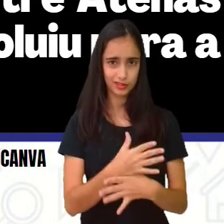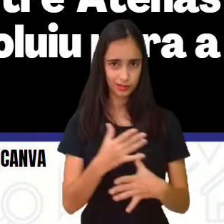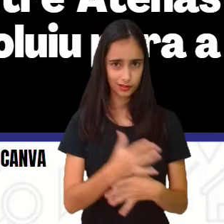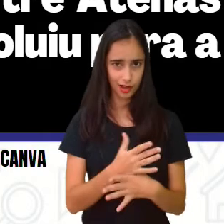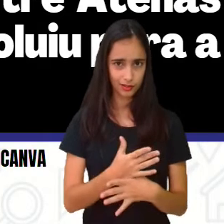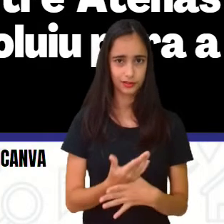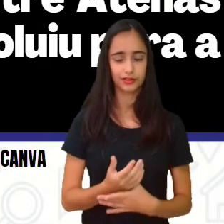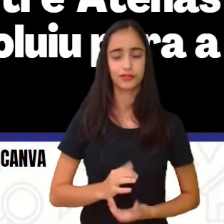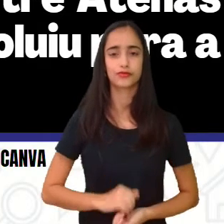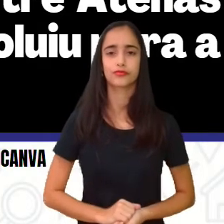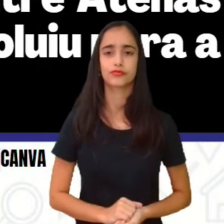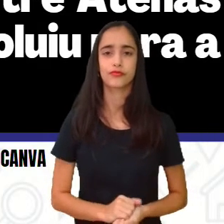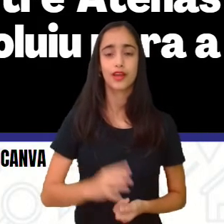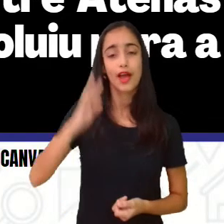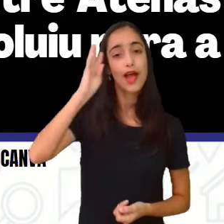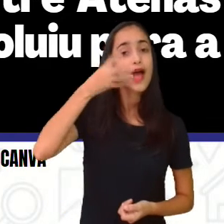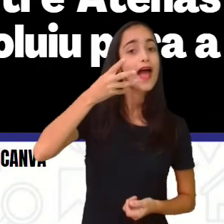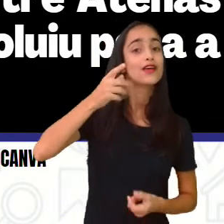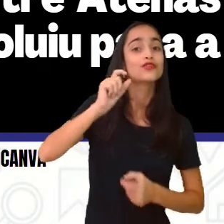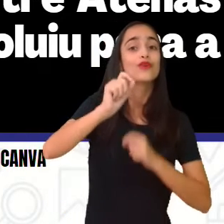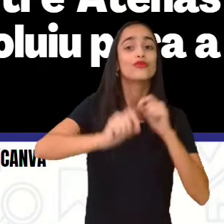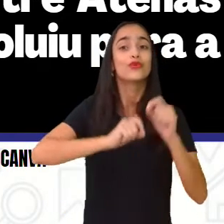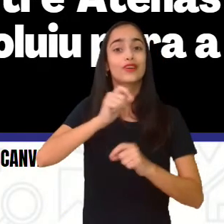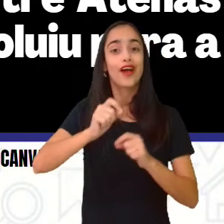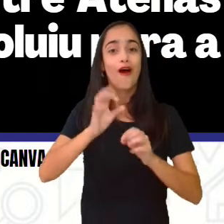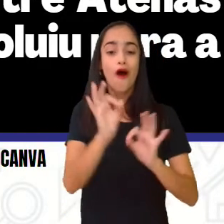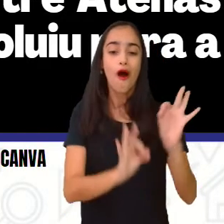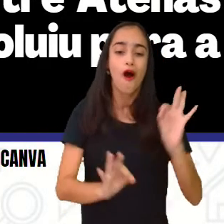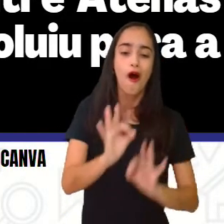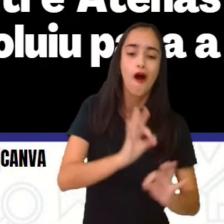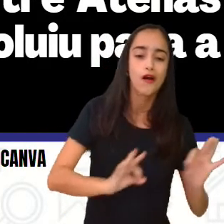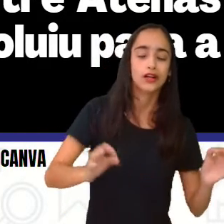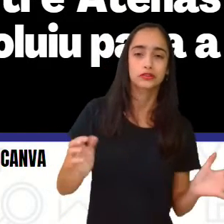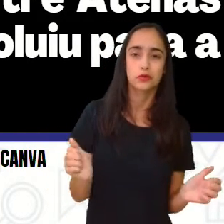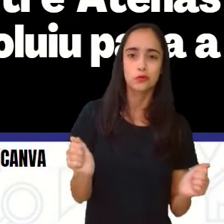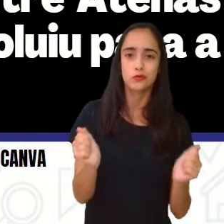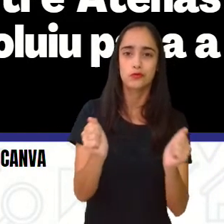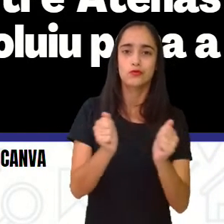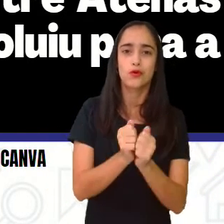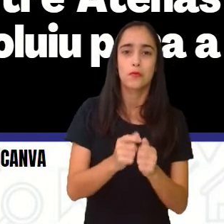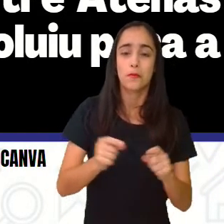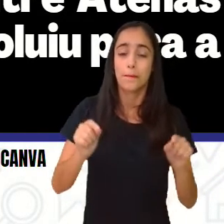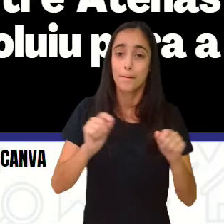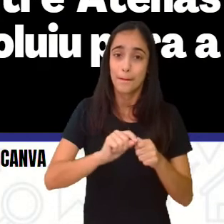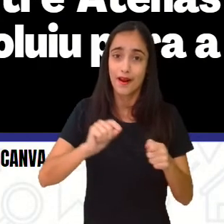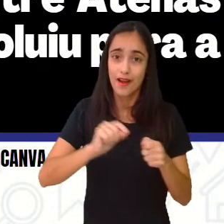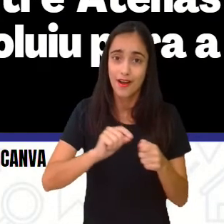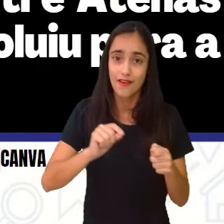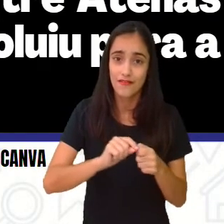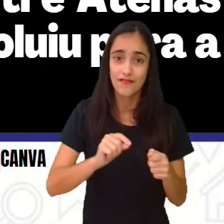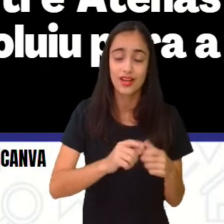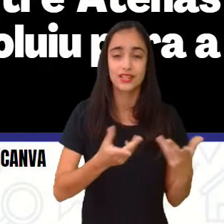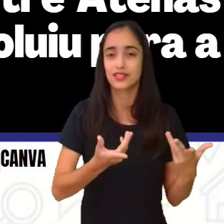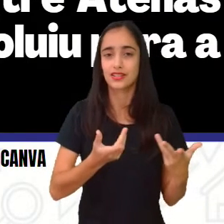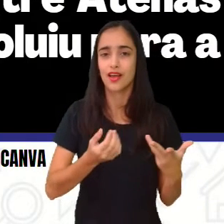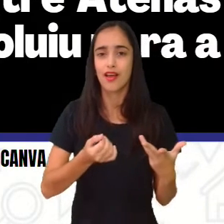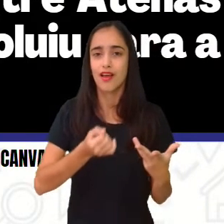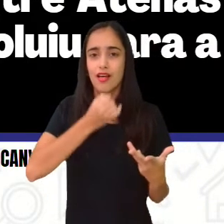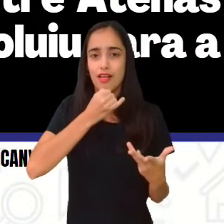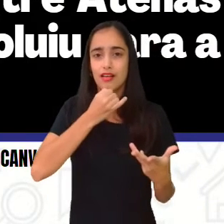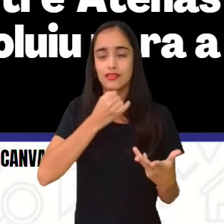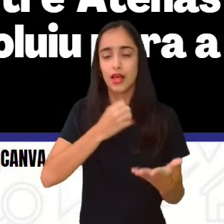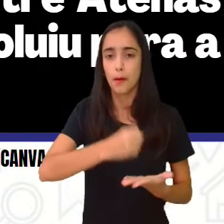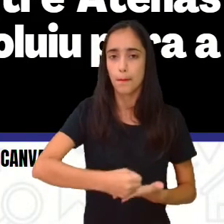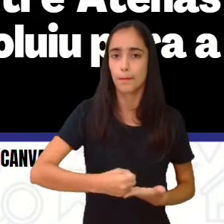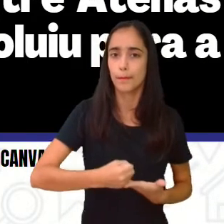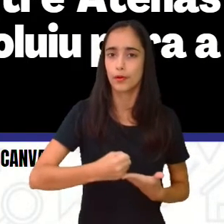como Esparta, resolvem formar uma liga alternativa ali para fazer frente, né, a esse imperialismo